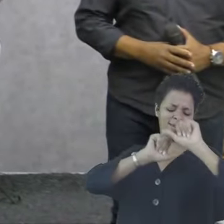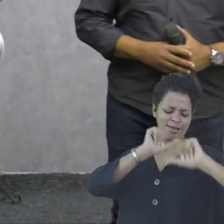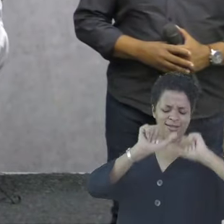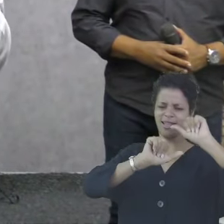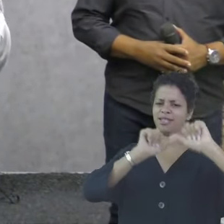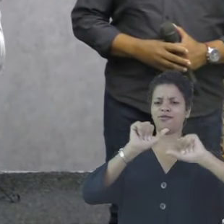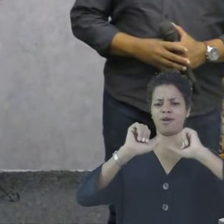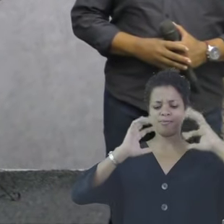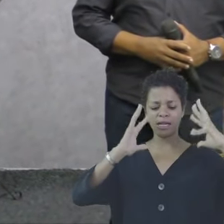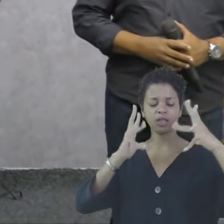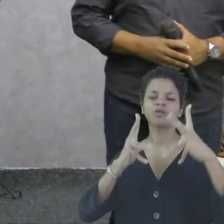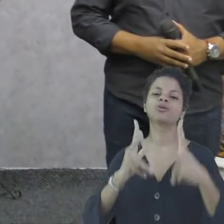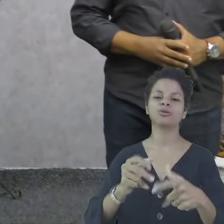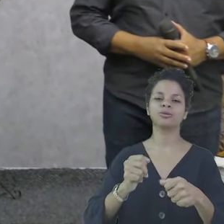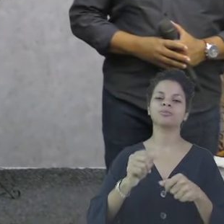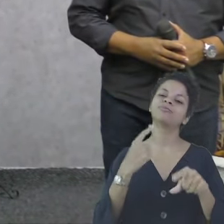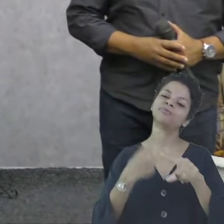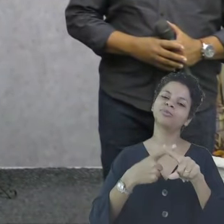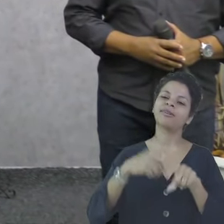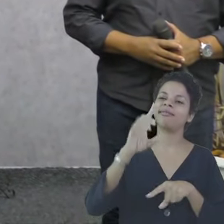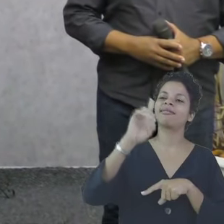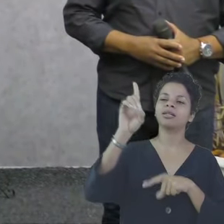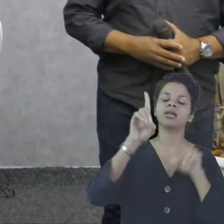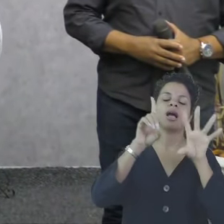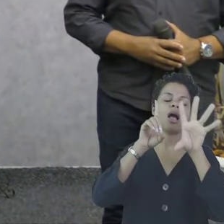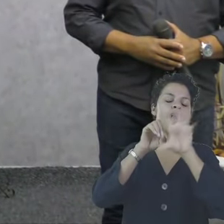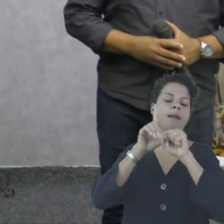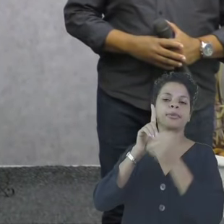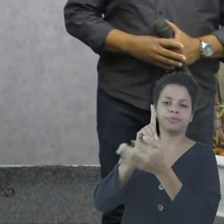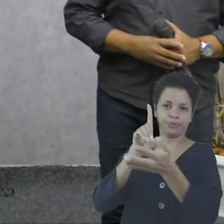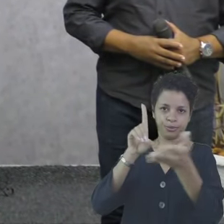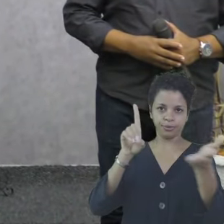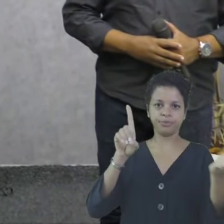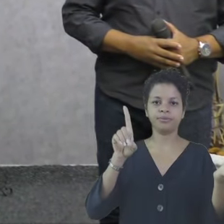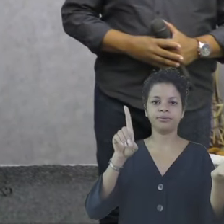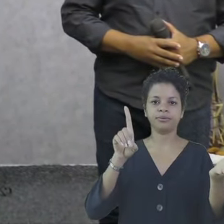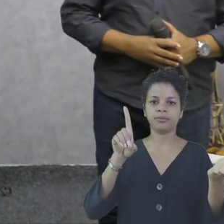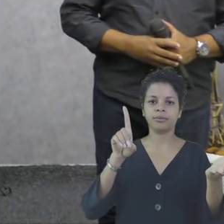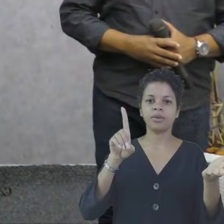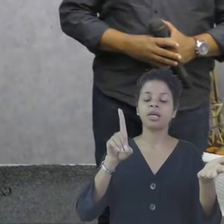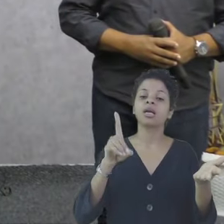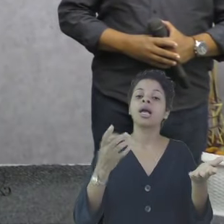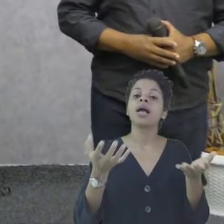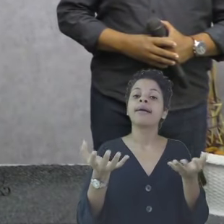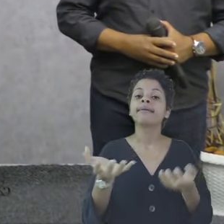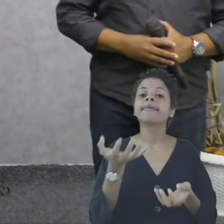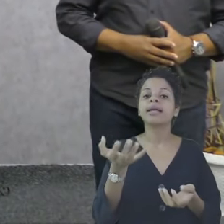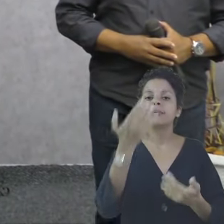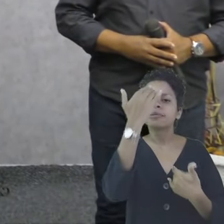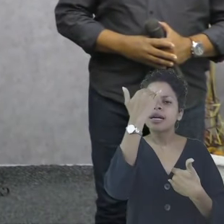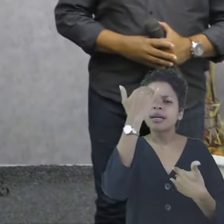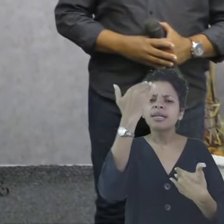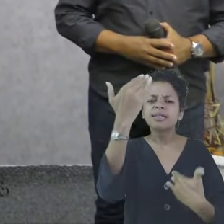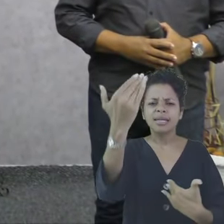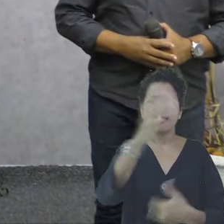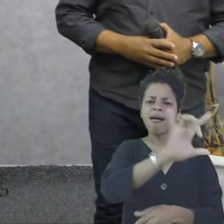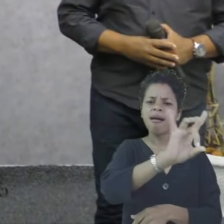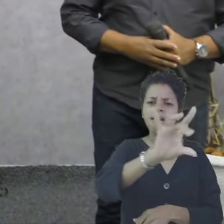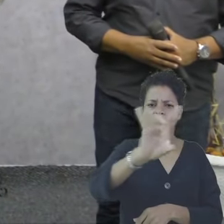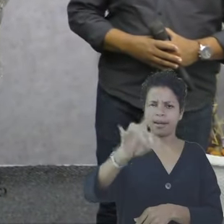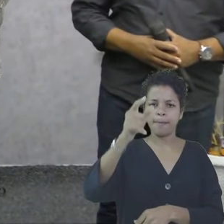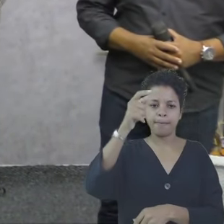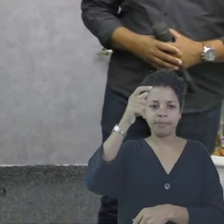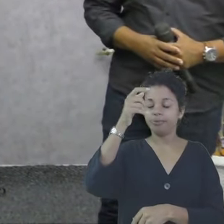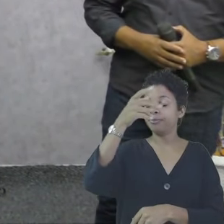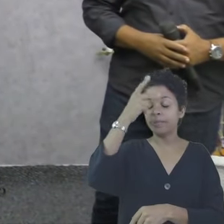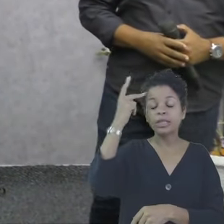tudo. Mesmo assim, ele ainda é um Deus de amor. Que você continue conosco. Nós queremos agradecer aqui as várias pessoas que nos